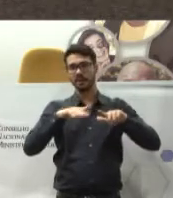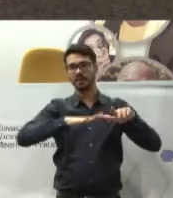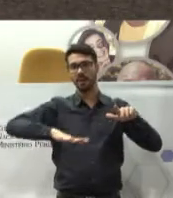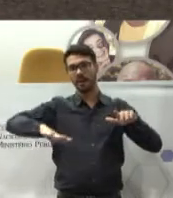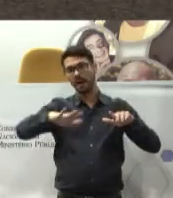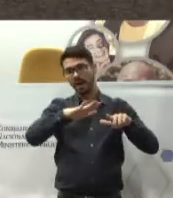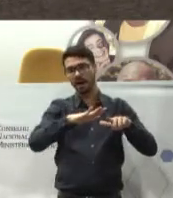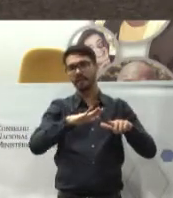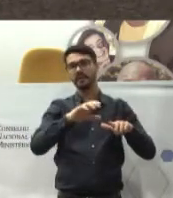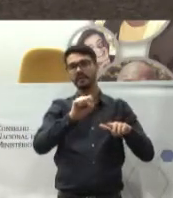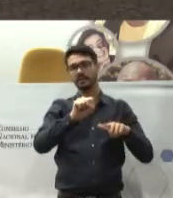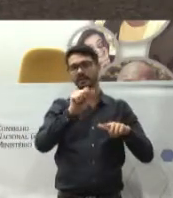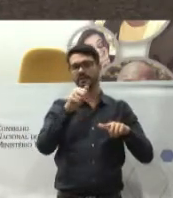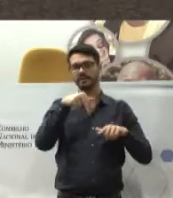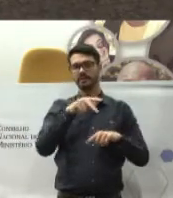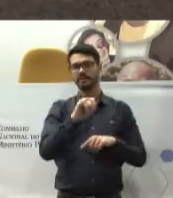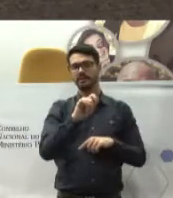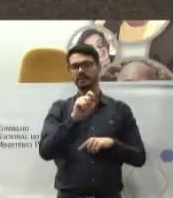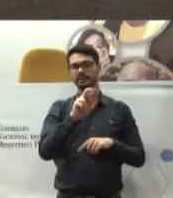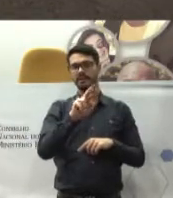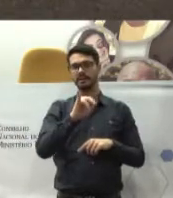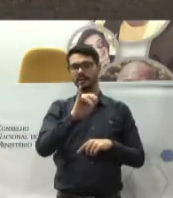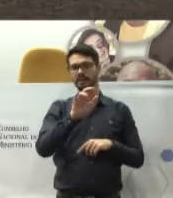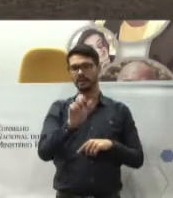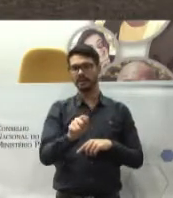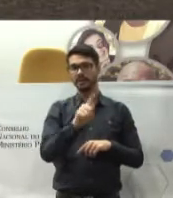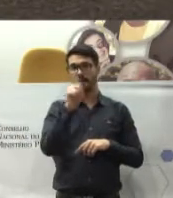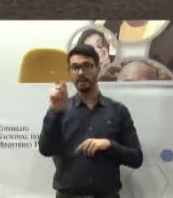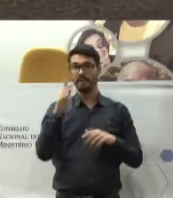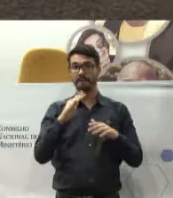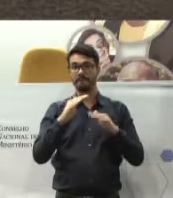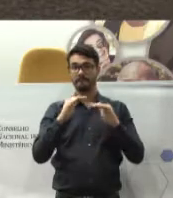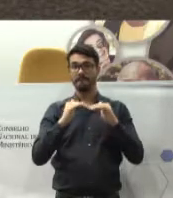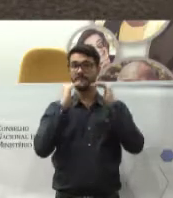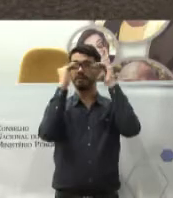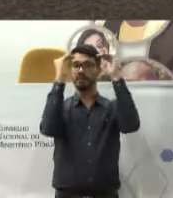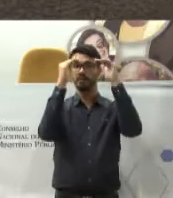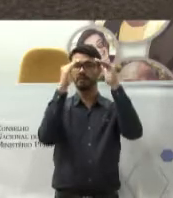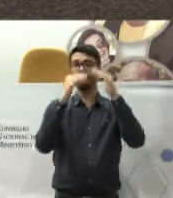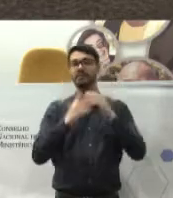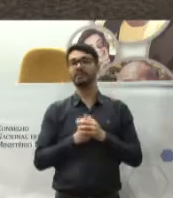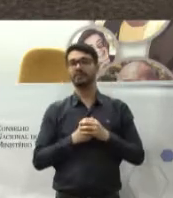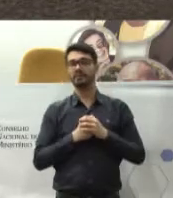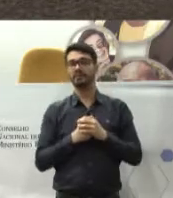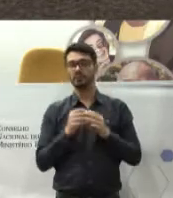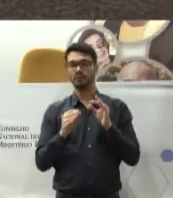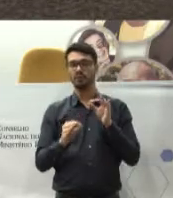e maior autoridade na discussão do direito à saúde no âmbito da magistratura, na magistratura brasileira.